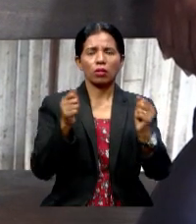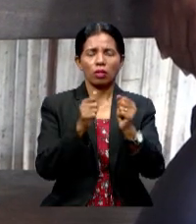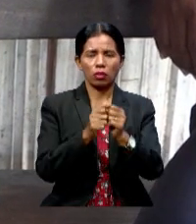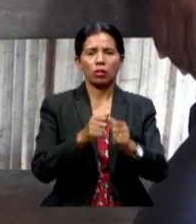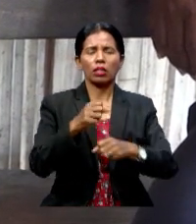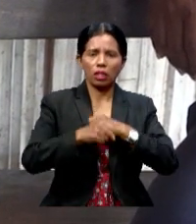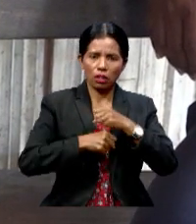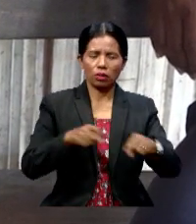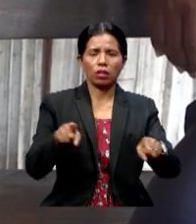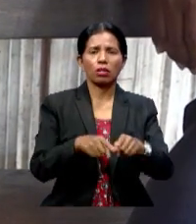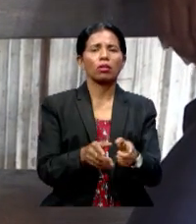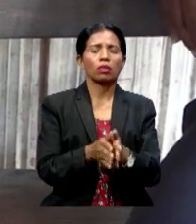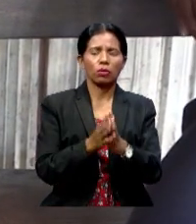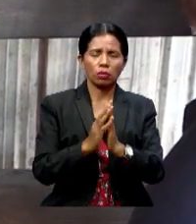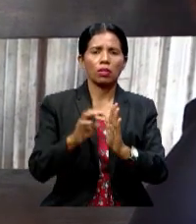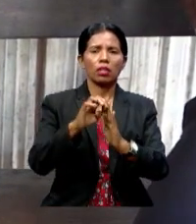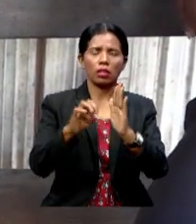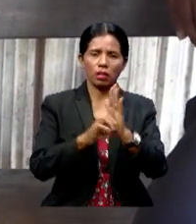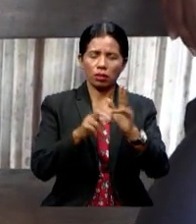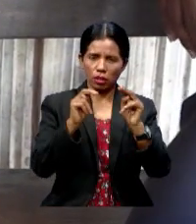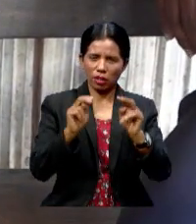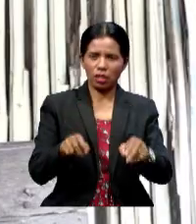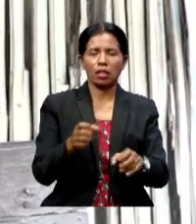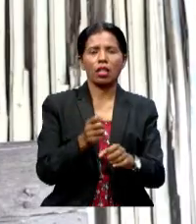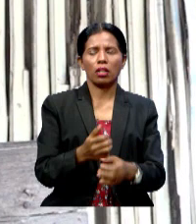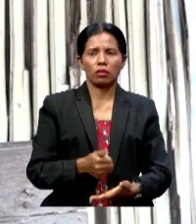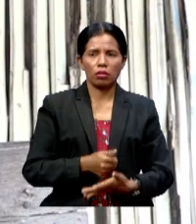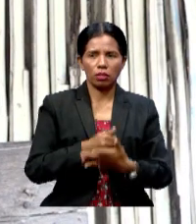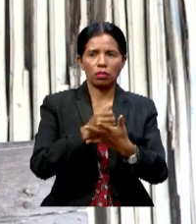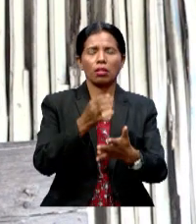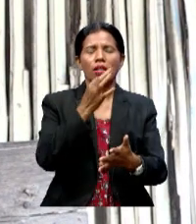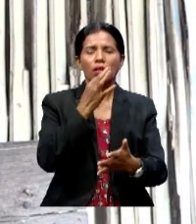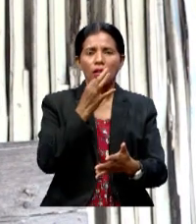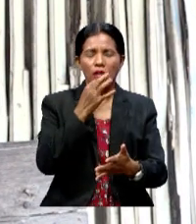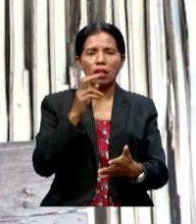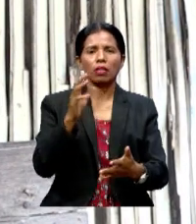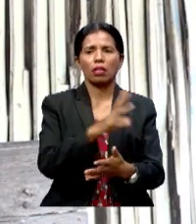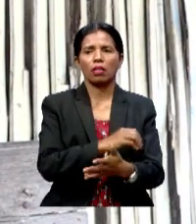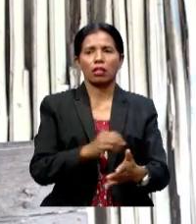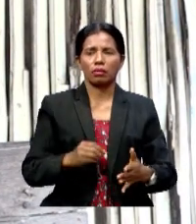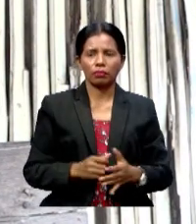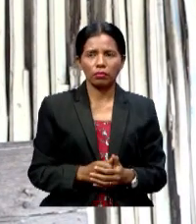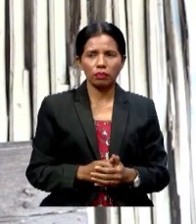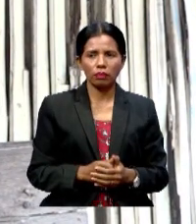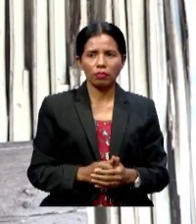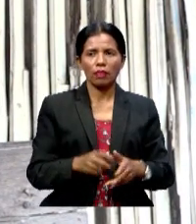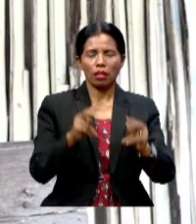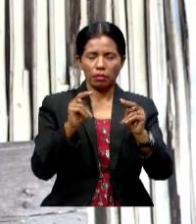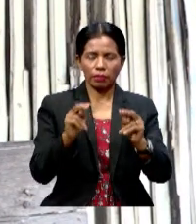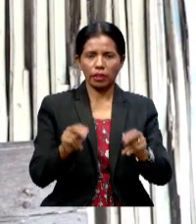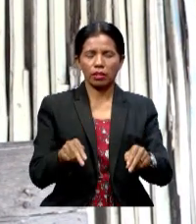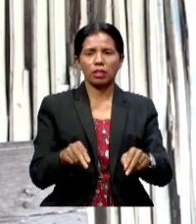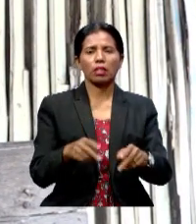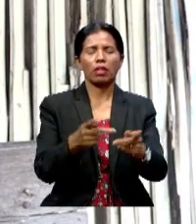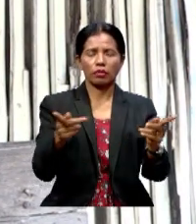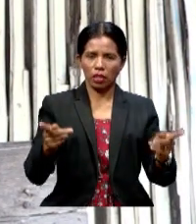hansa ne, husu ba estádio sira tem certa matang, hansa aihan rumaga, obe, hansa precisa fatin nian